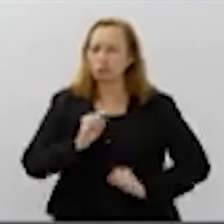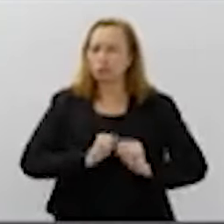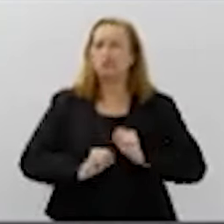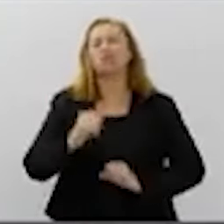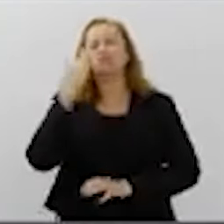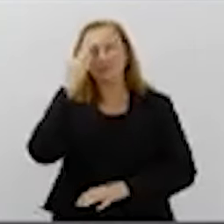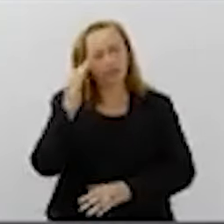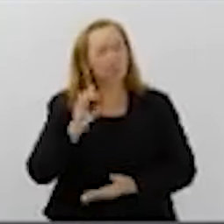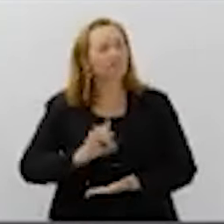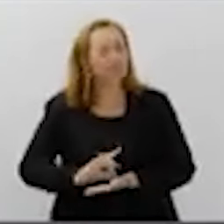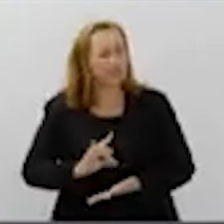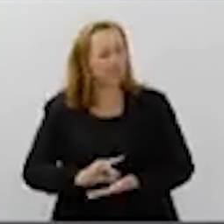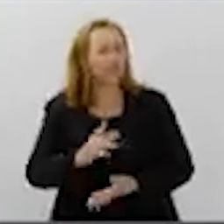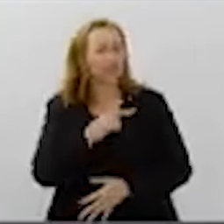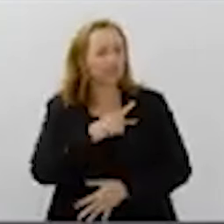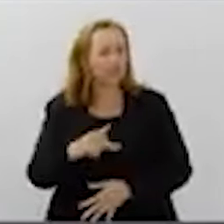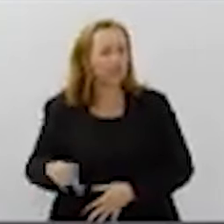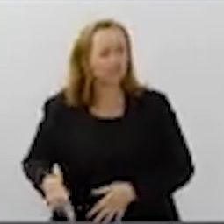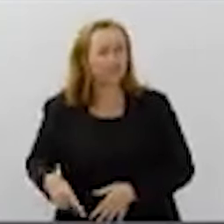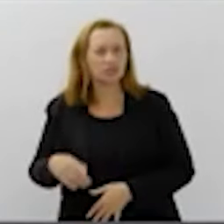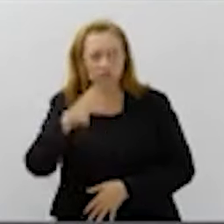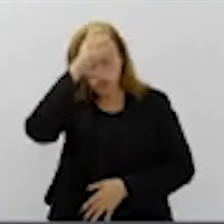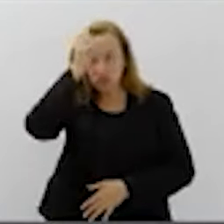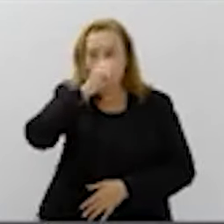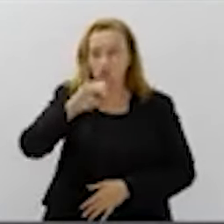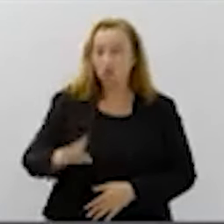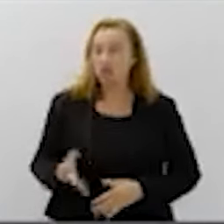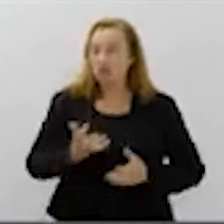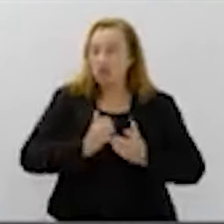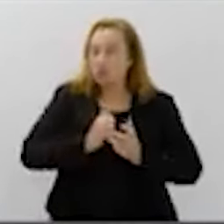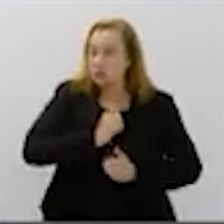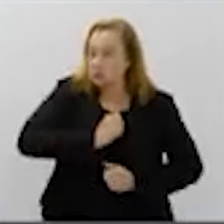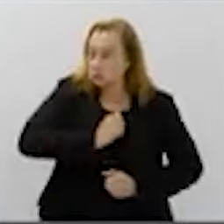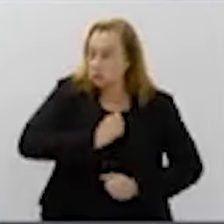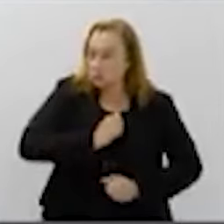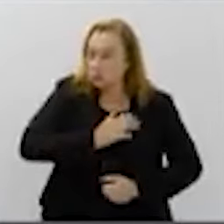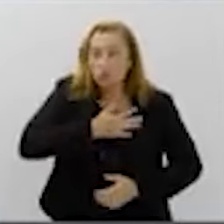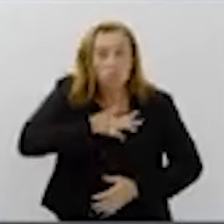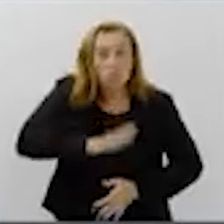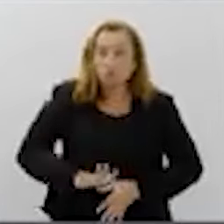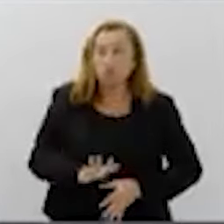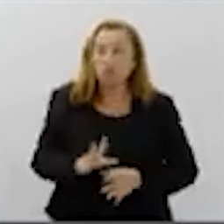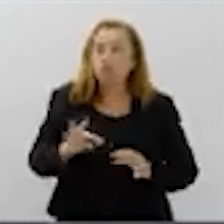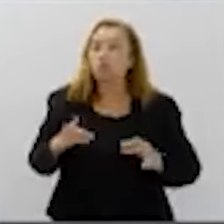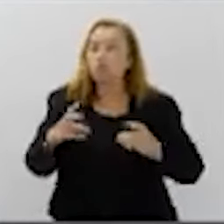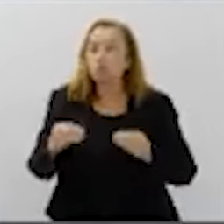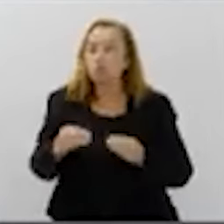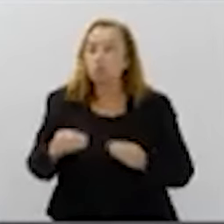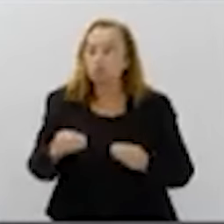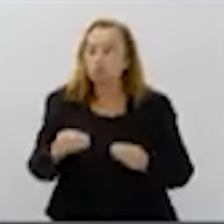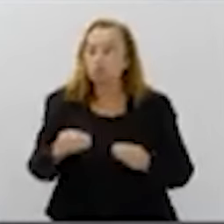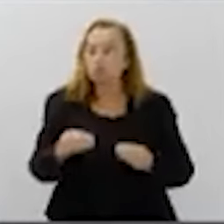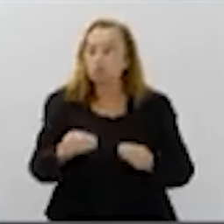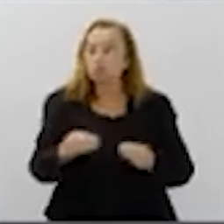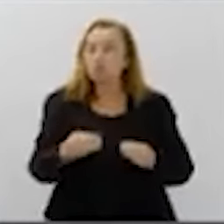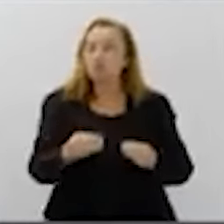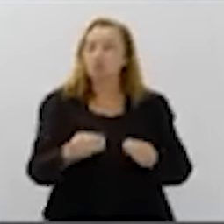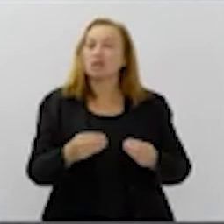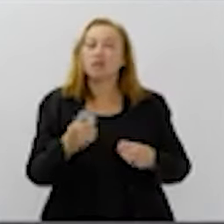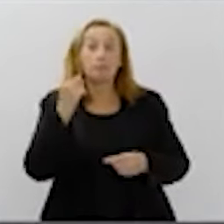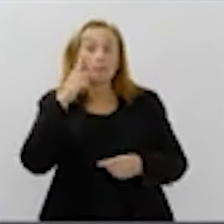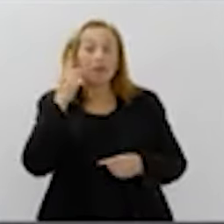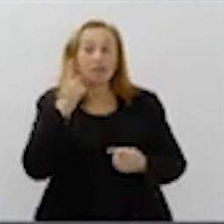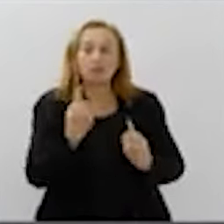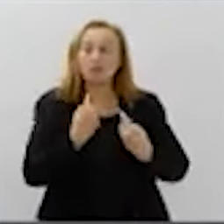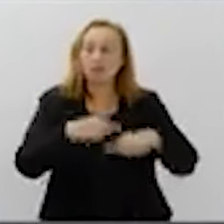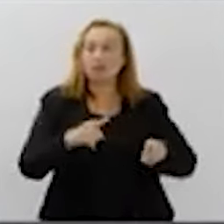senhora presidente Tiaju. Eles odeiam tudo aquele, todos aqueles que pensam contrários. Verdadeiros escravocratas